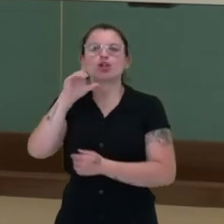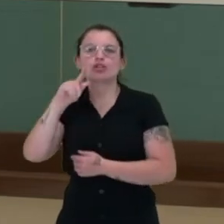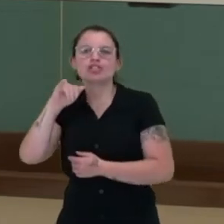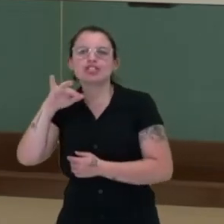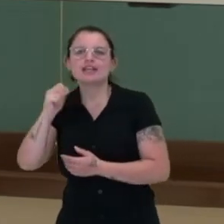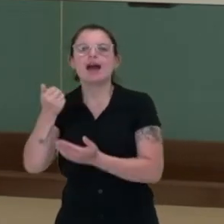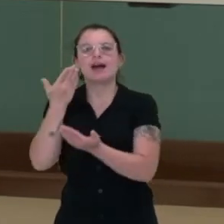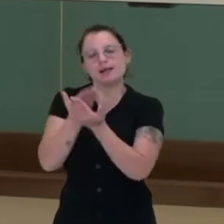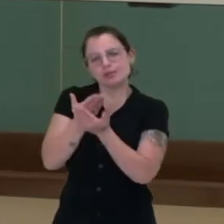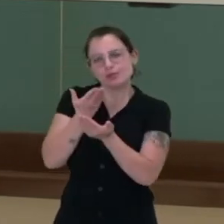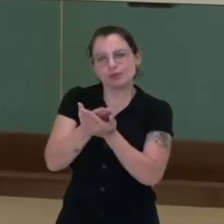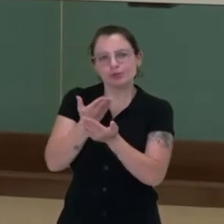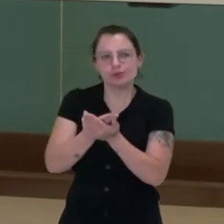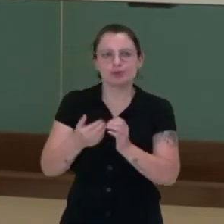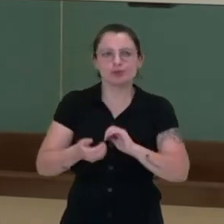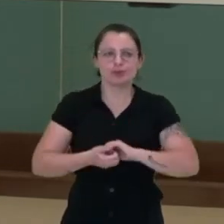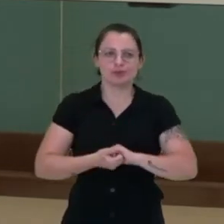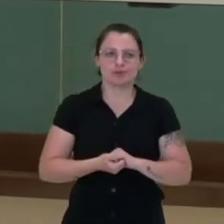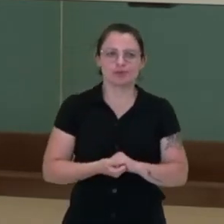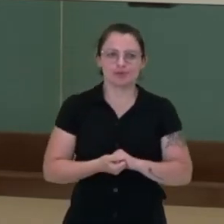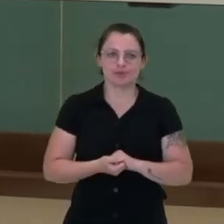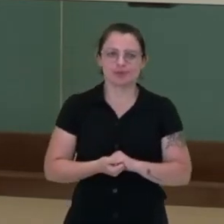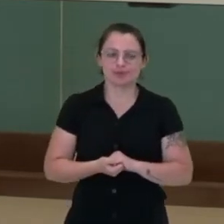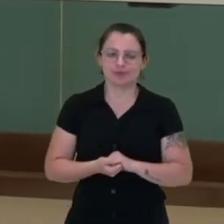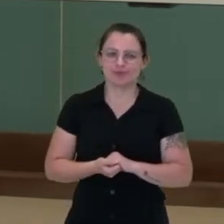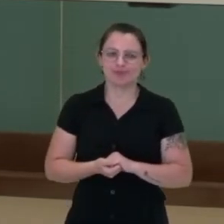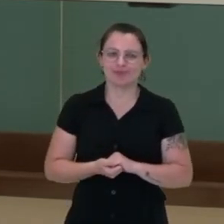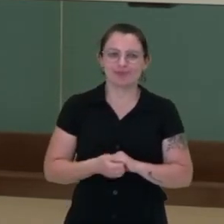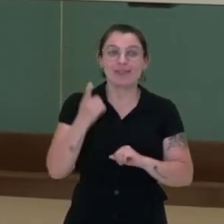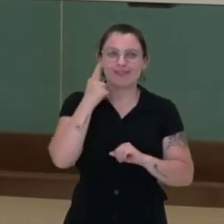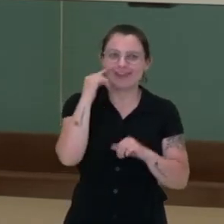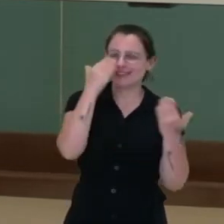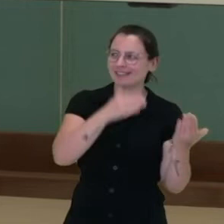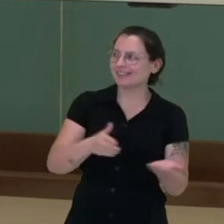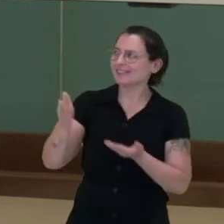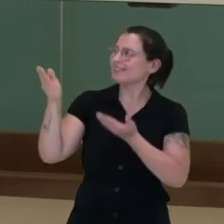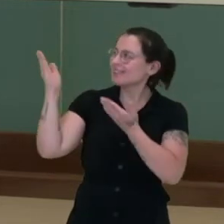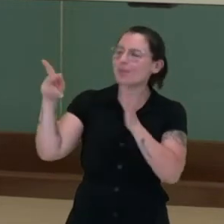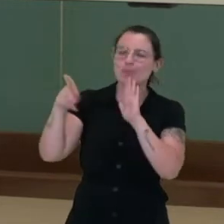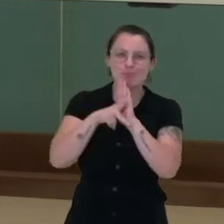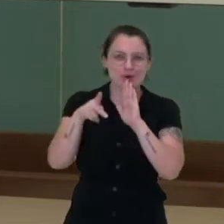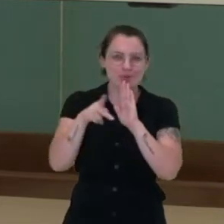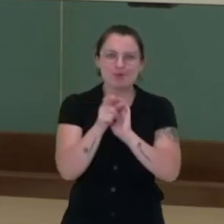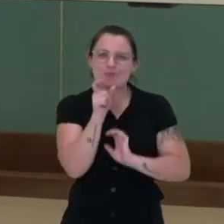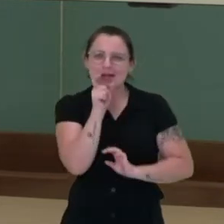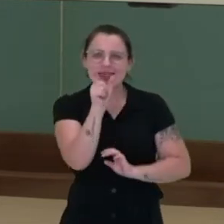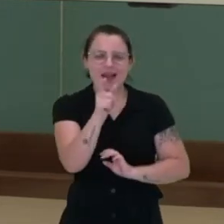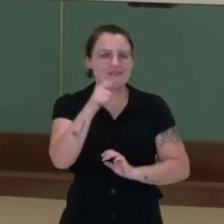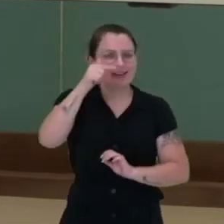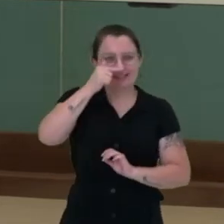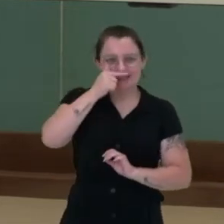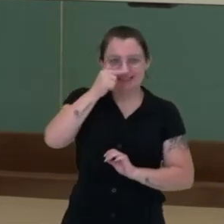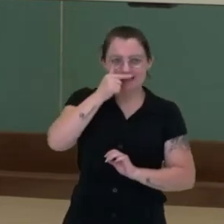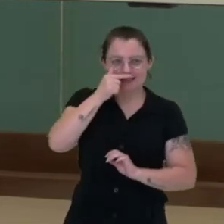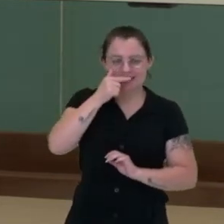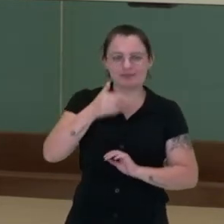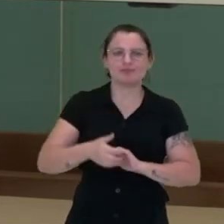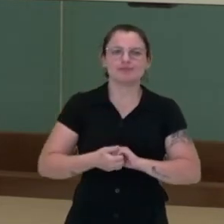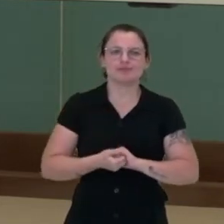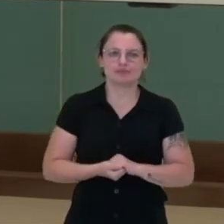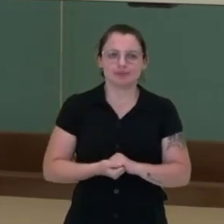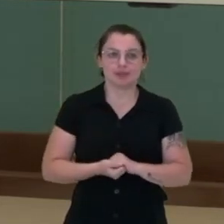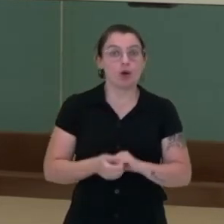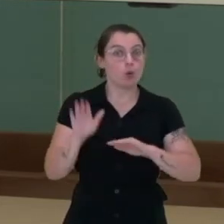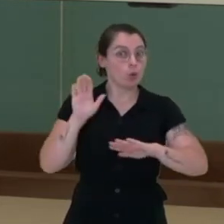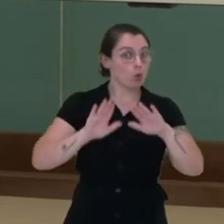A palavra histologia, então, deriva do grego histos, que significa tecido, e logos, que significa estudo.